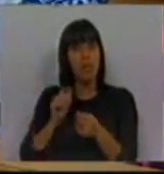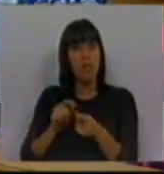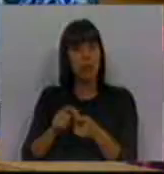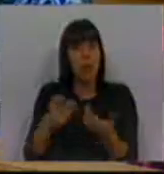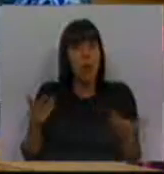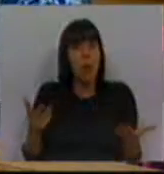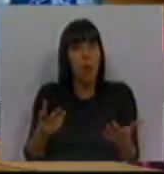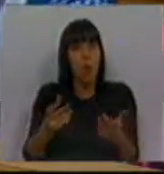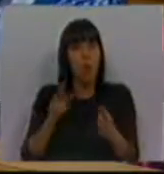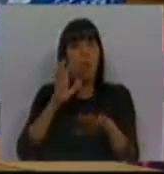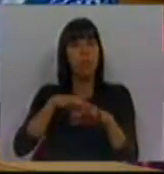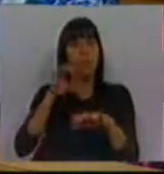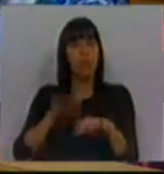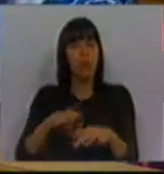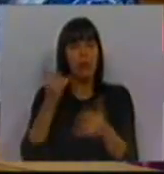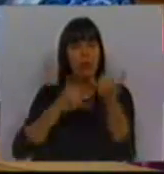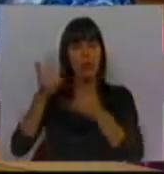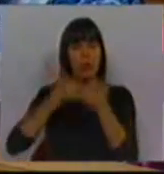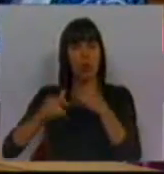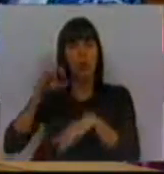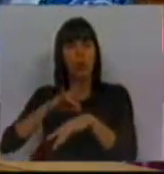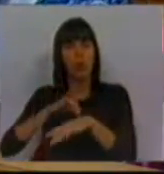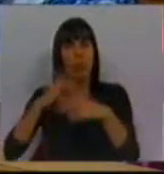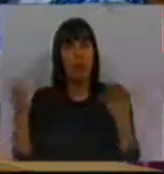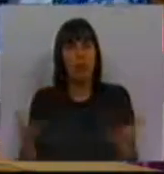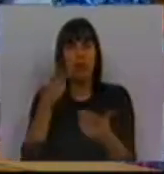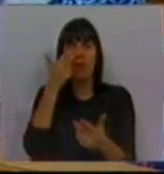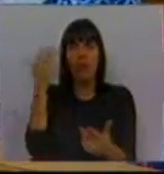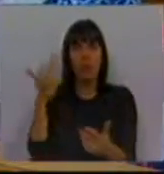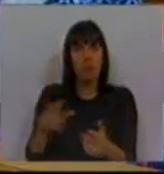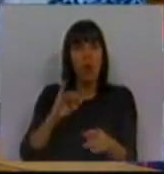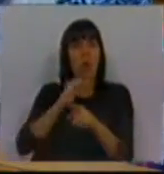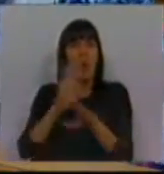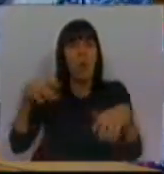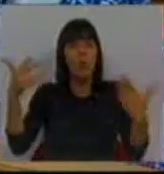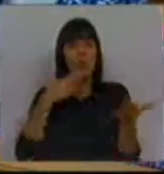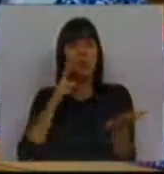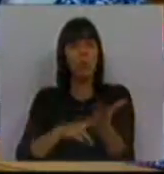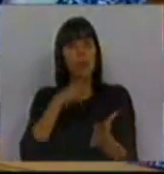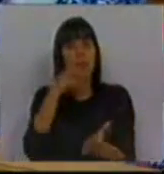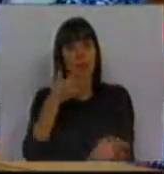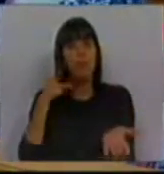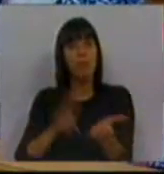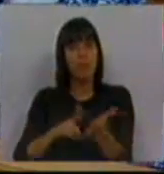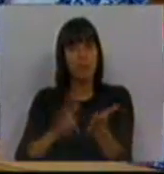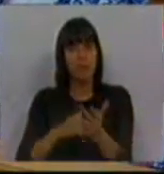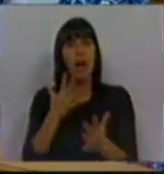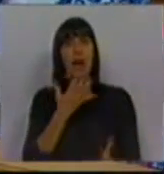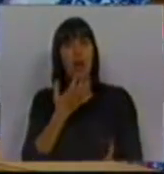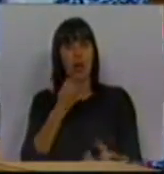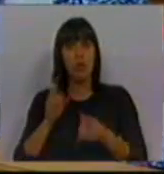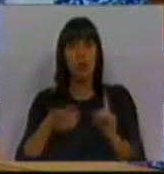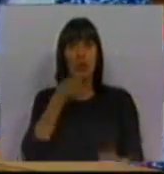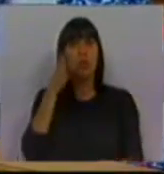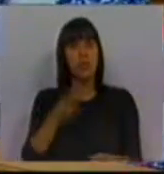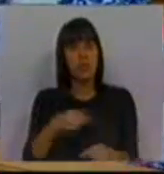setembro ou se resultam de substituições por doença, por aposentação ou por outras razões. Dizer a verdade, ser rigoroso naquilo que